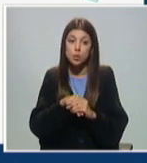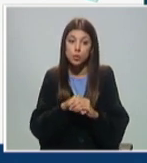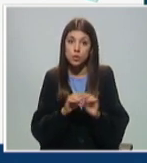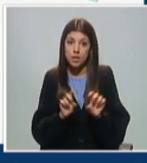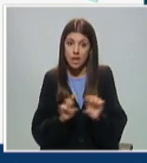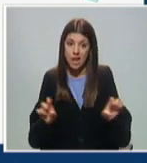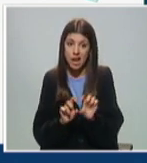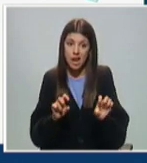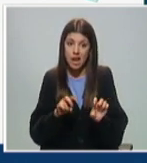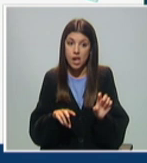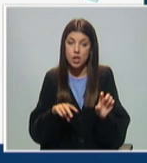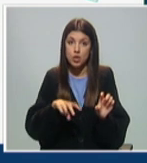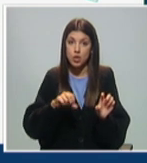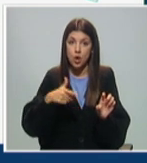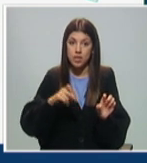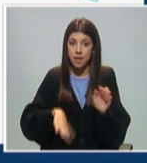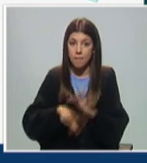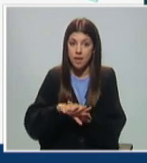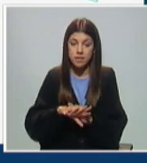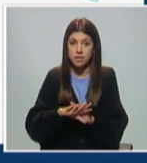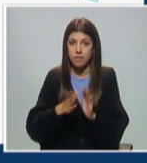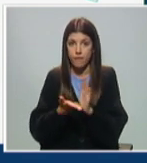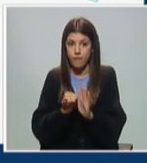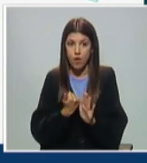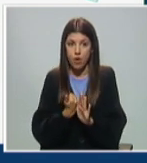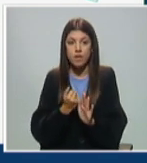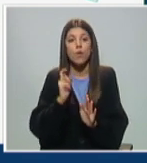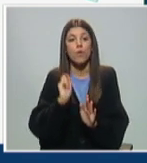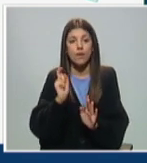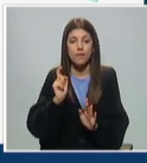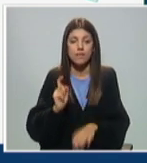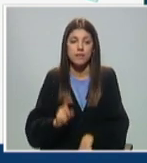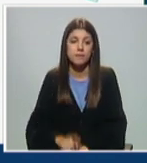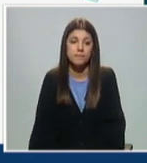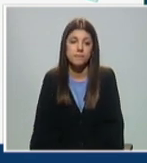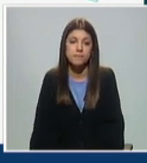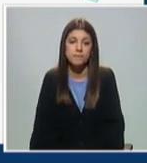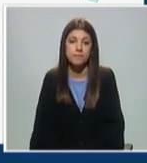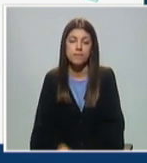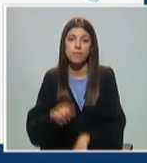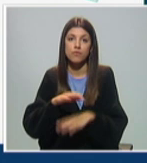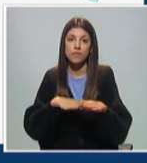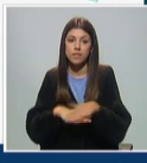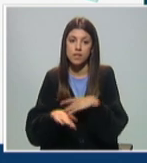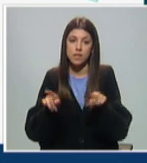nota máxima. E agora sim, podemos dar Enter. Vamos fazer outra vez.